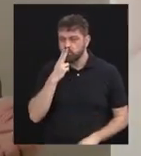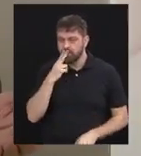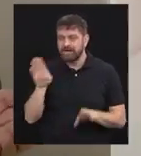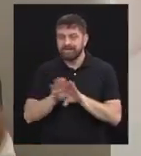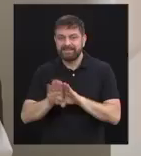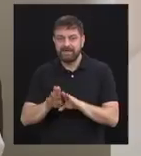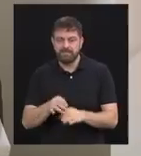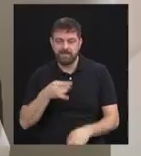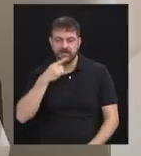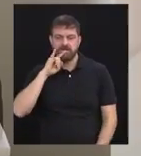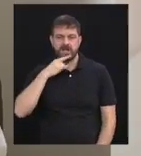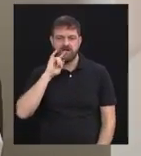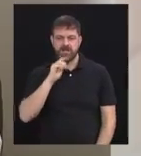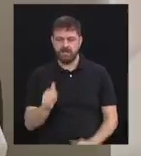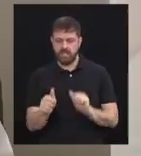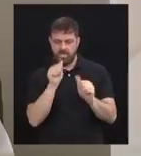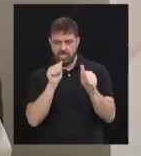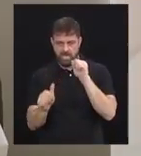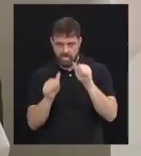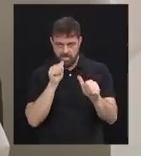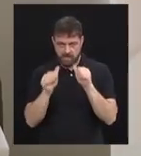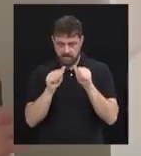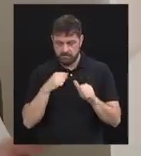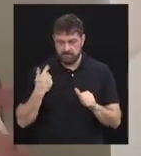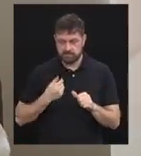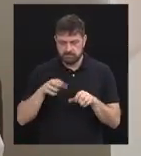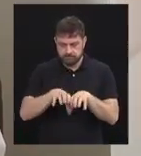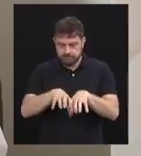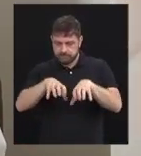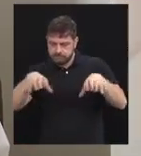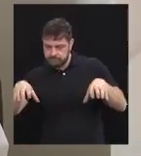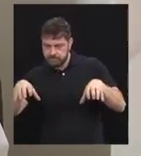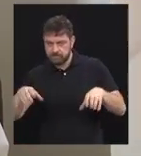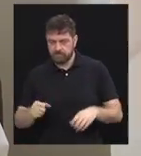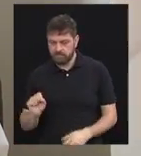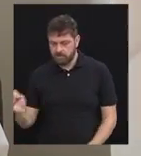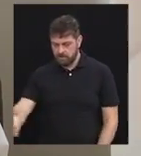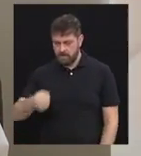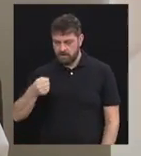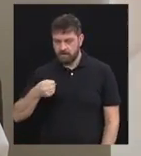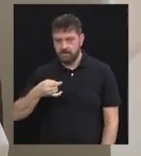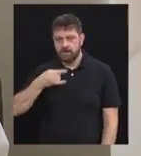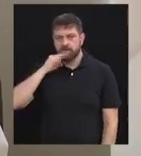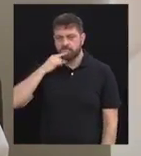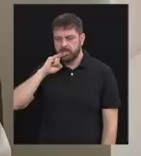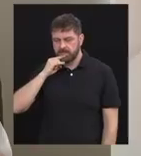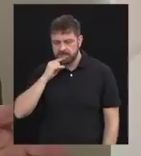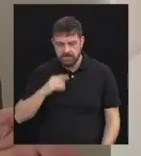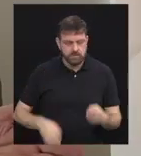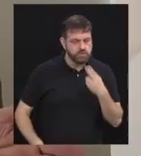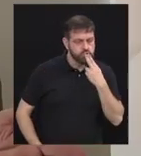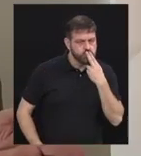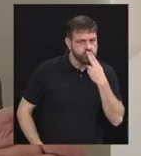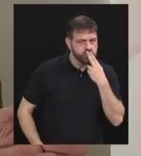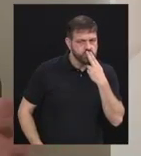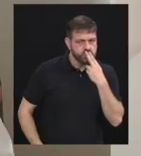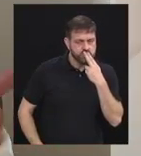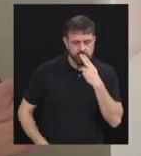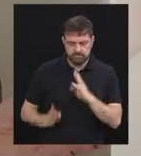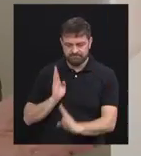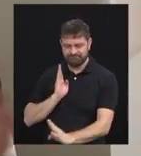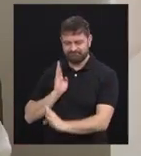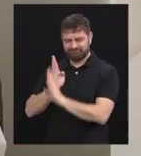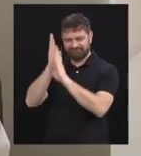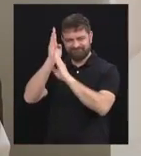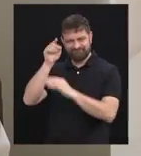bebe também, né? E aí conseguimos separar a bebida do fumo e descobrimos